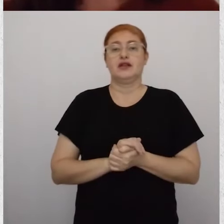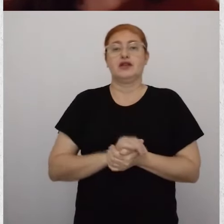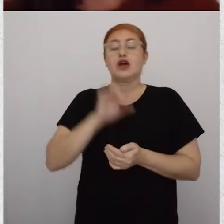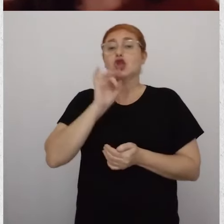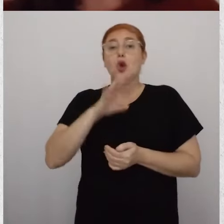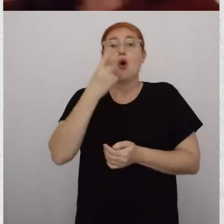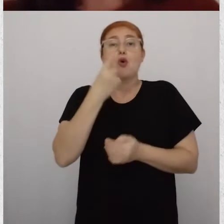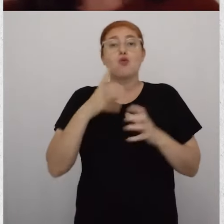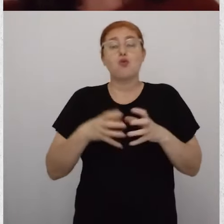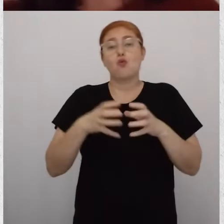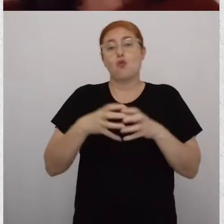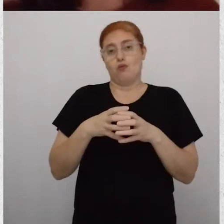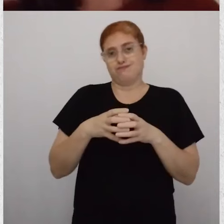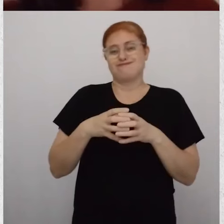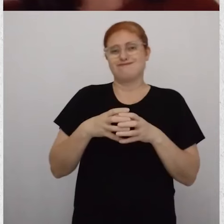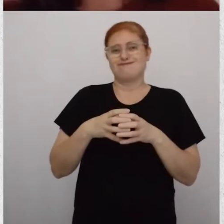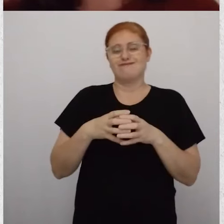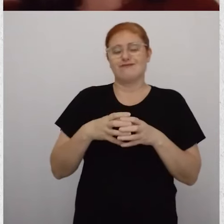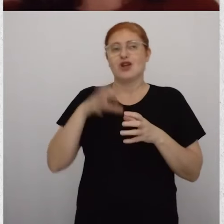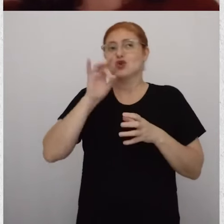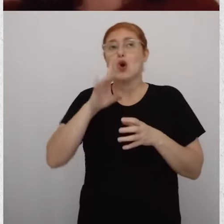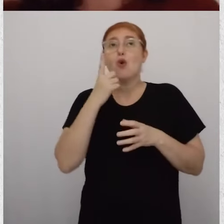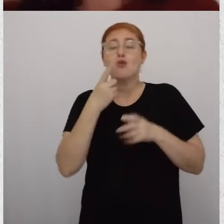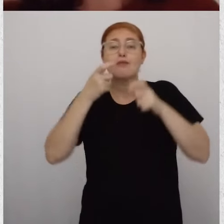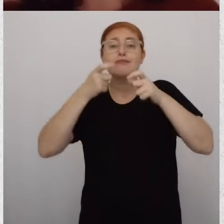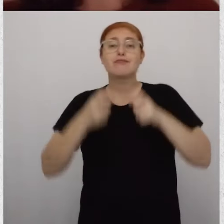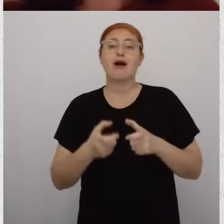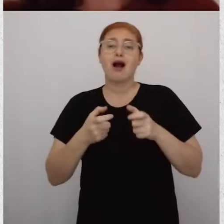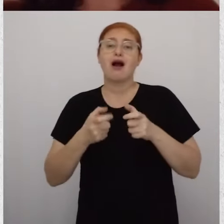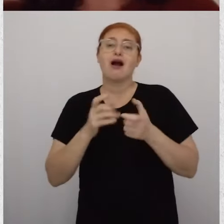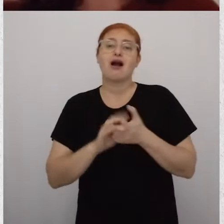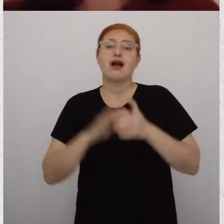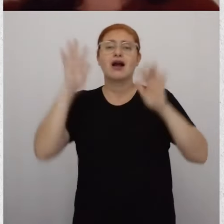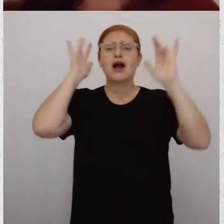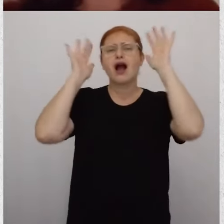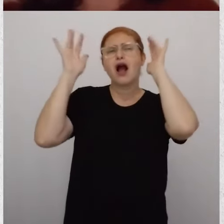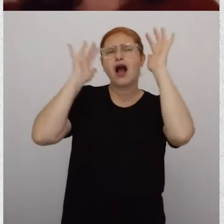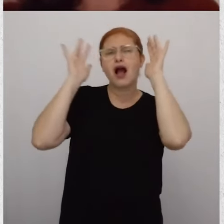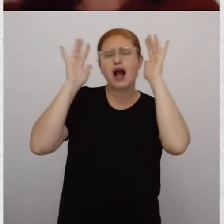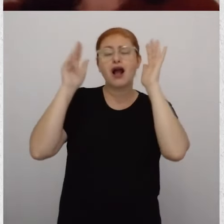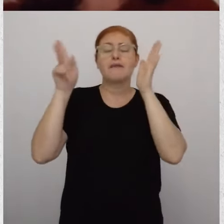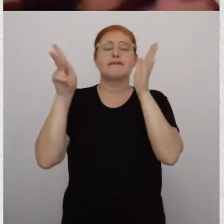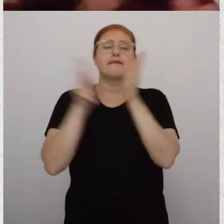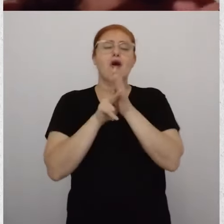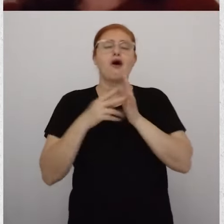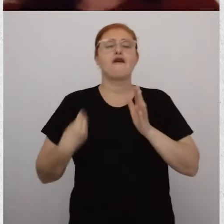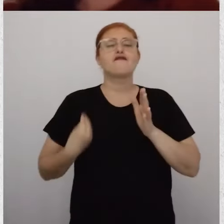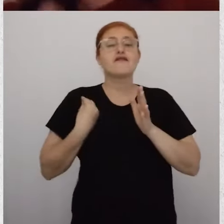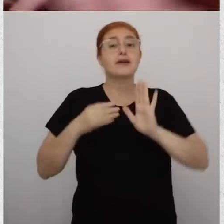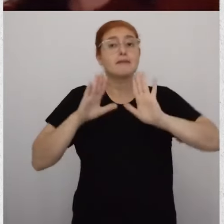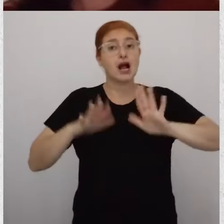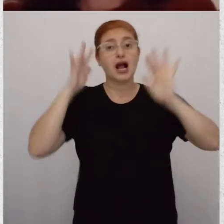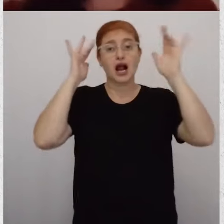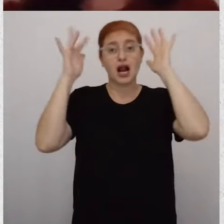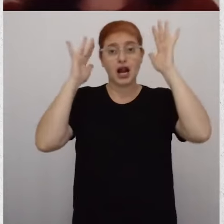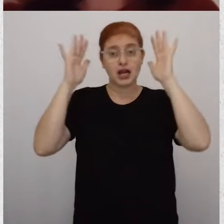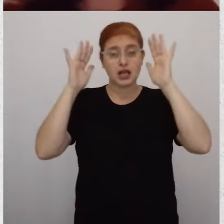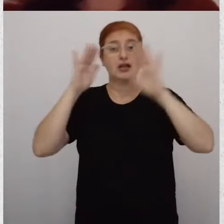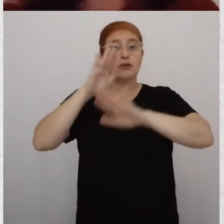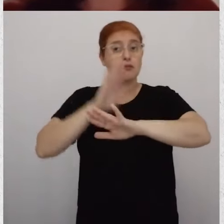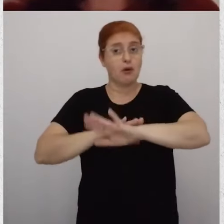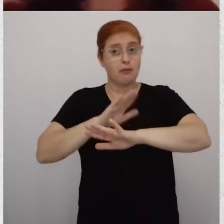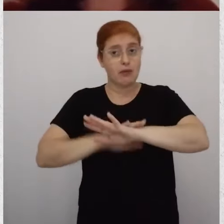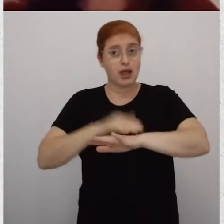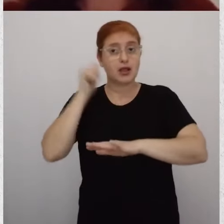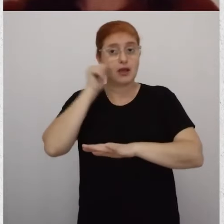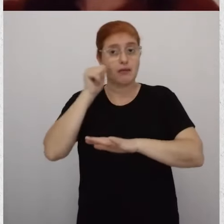são só um espaço de refletir sobre a própria vida, mas refletir sobre a situação das mulheres